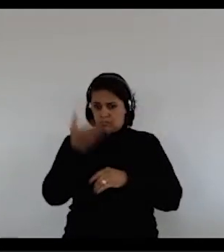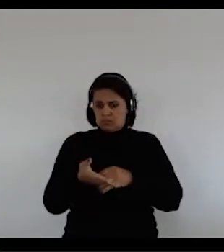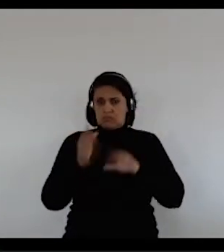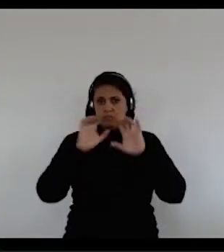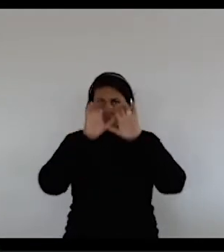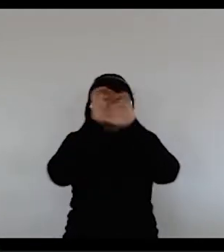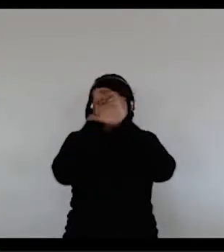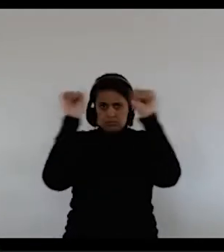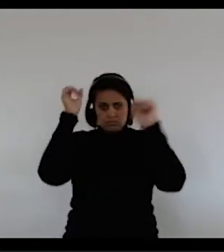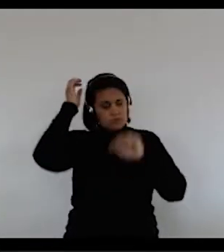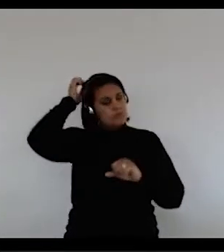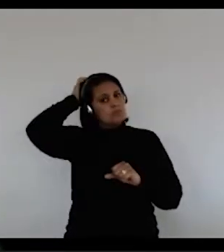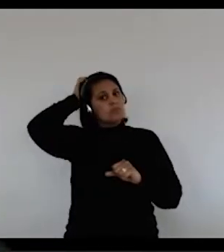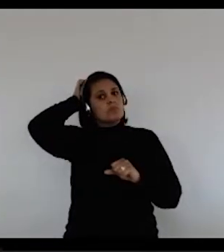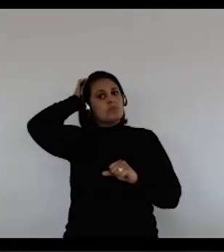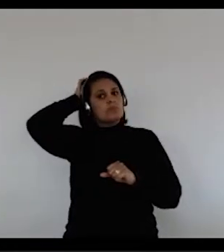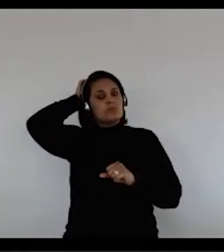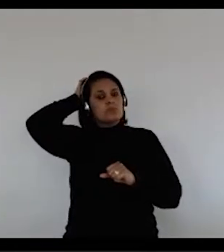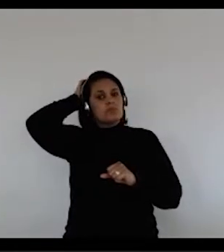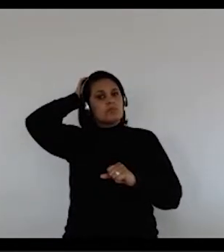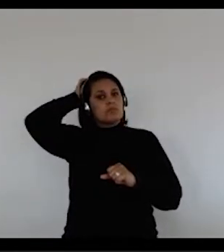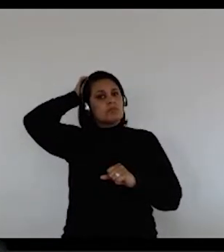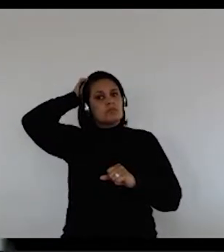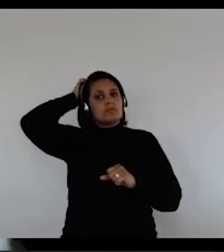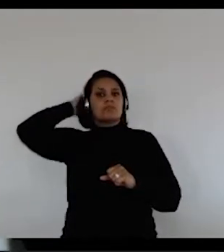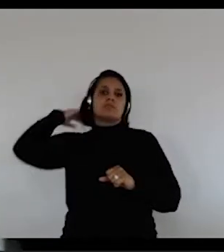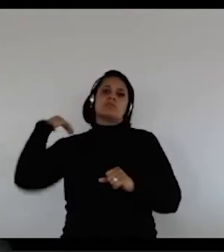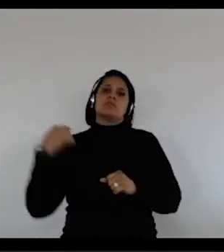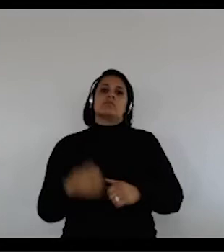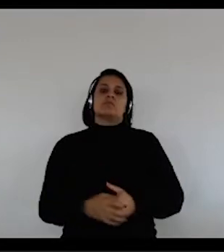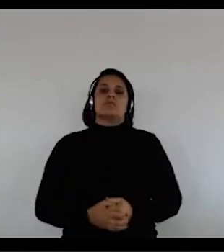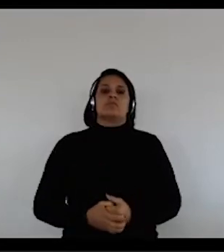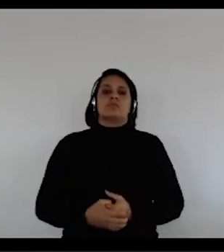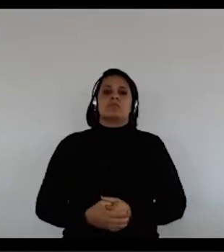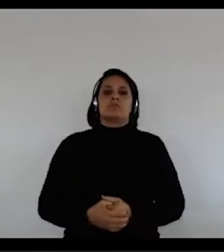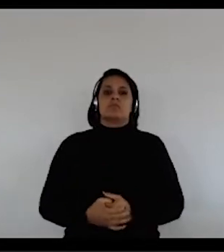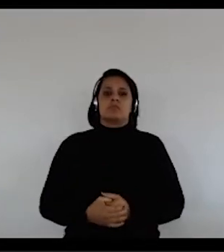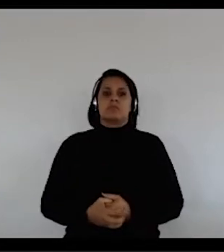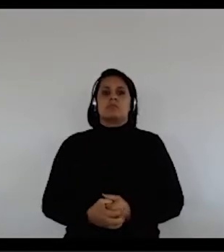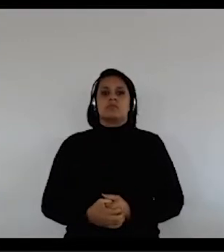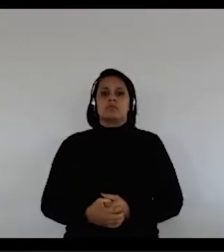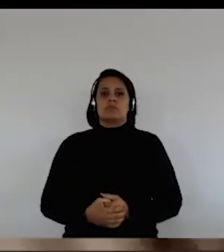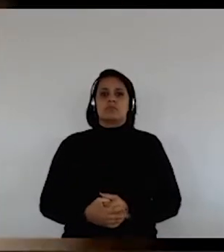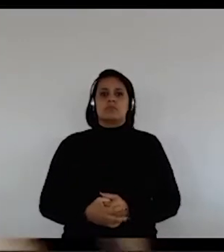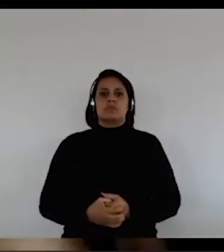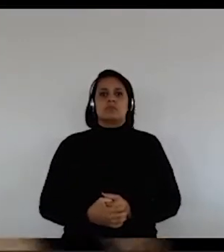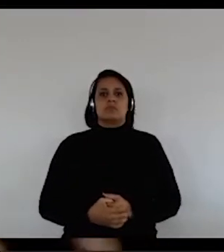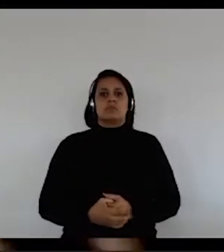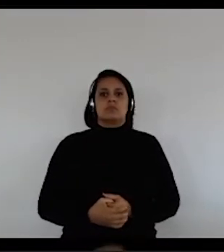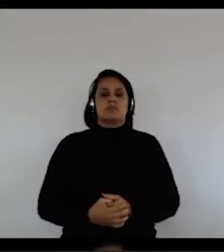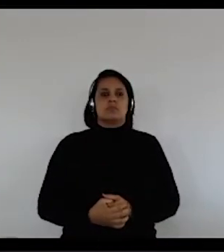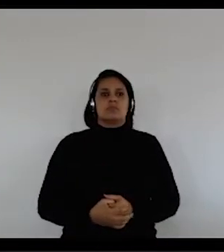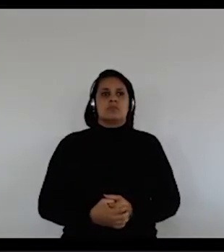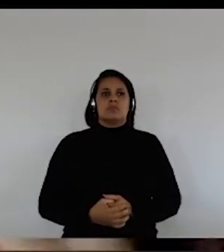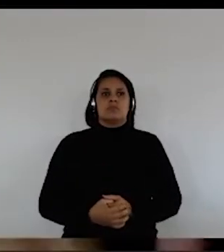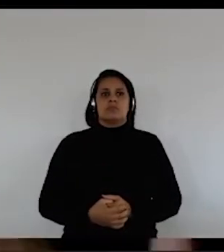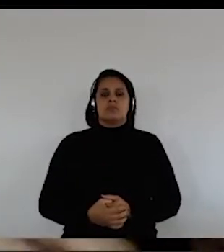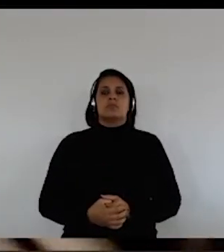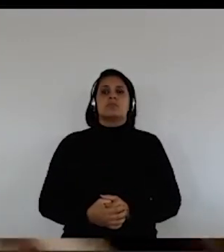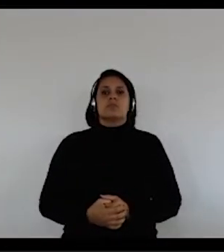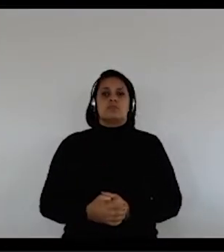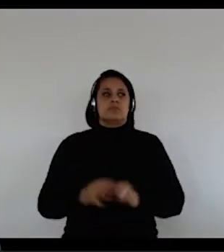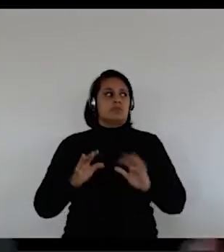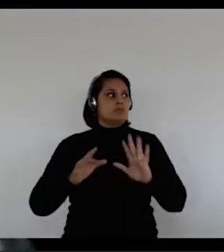tribunais. Temos um grande problema pela acumulação que vinha de antes, a acumulação